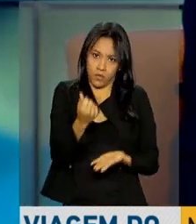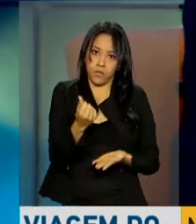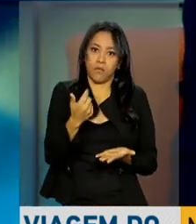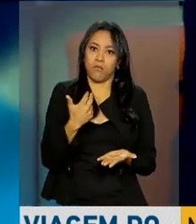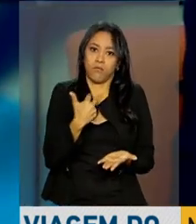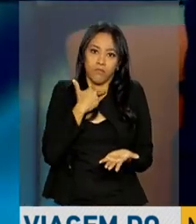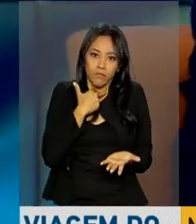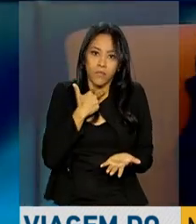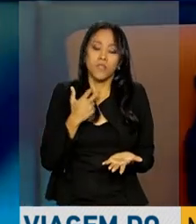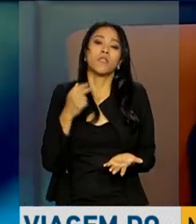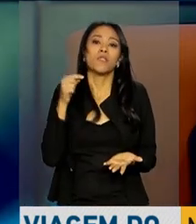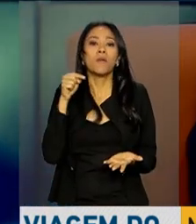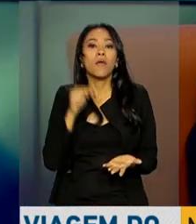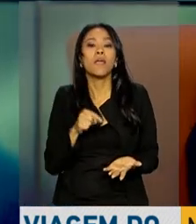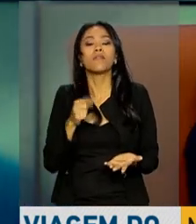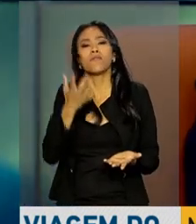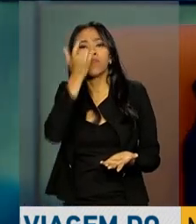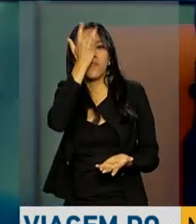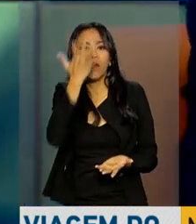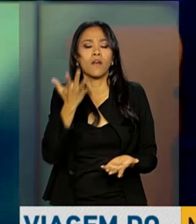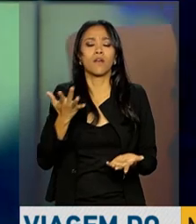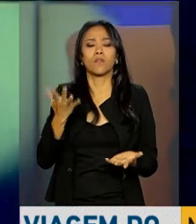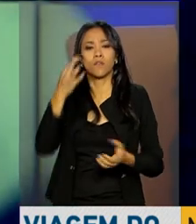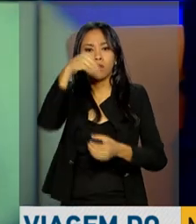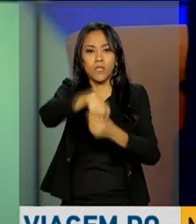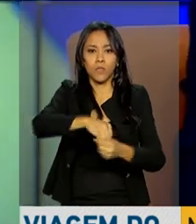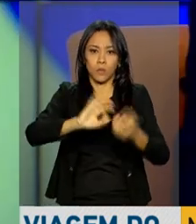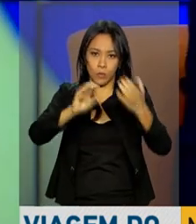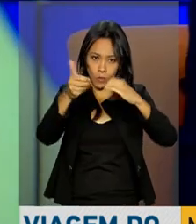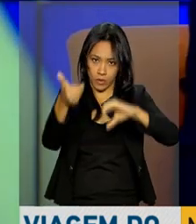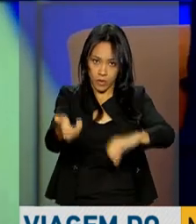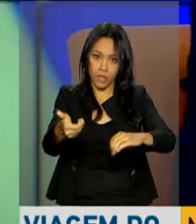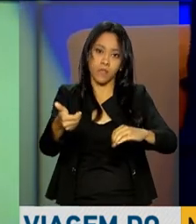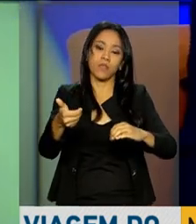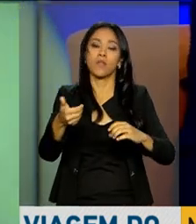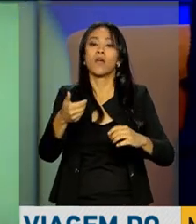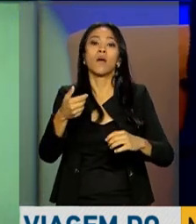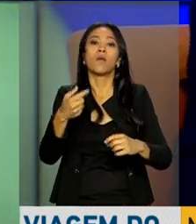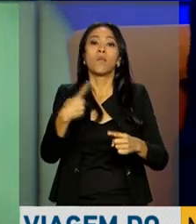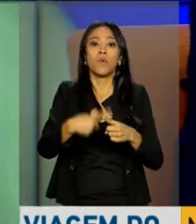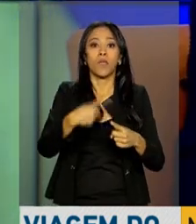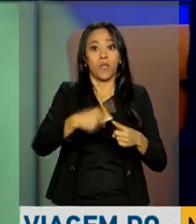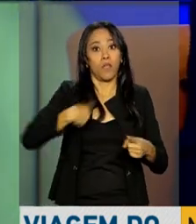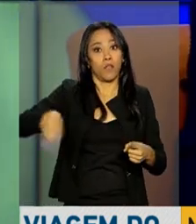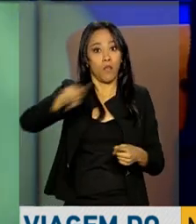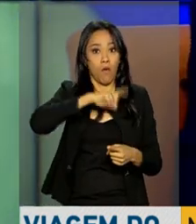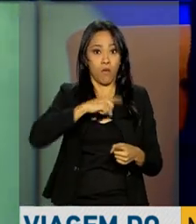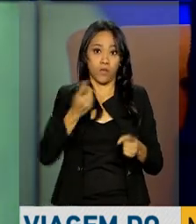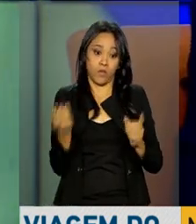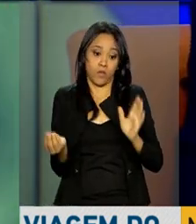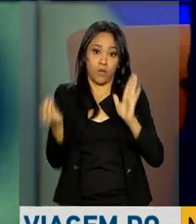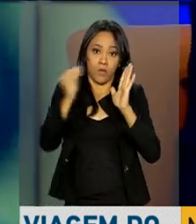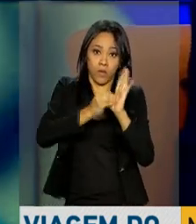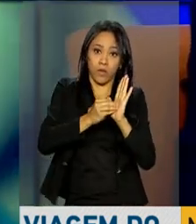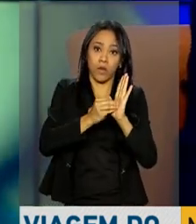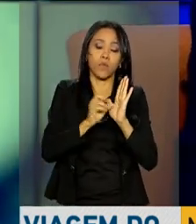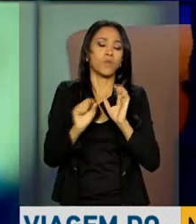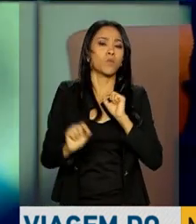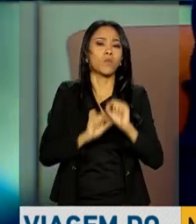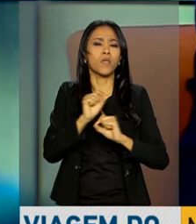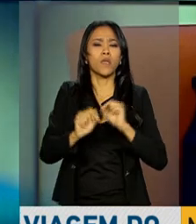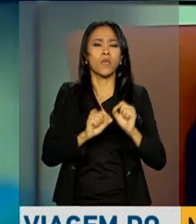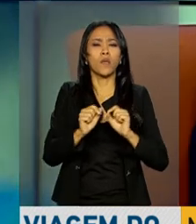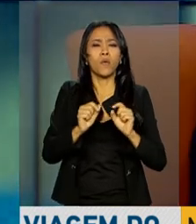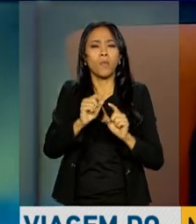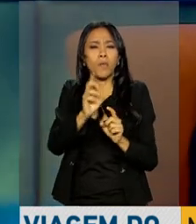transitou com relativa facilidade no Congresso Nacional, até porque nós estabelecemos também uma